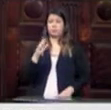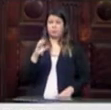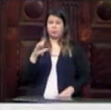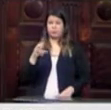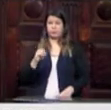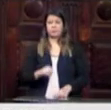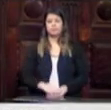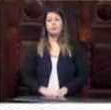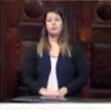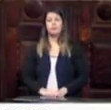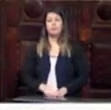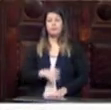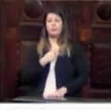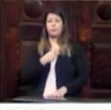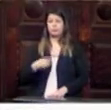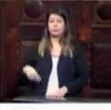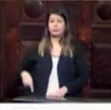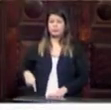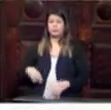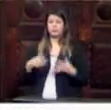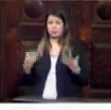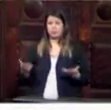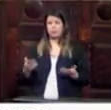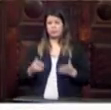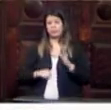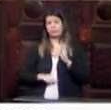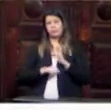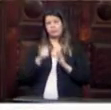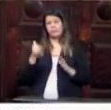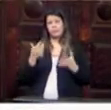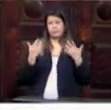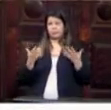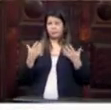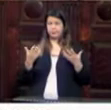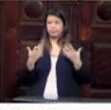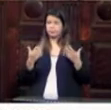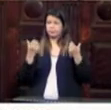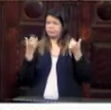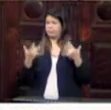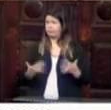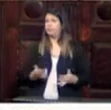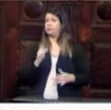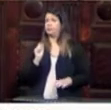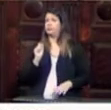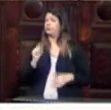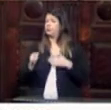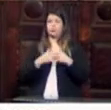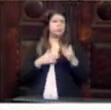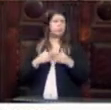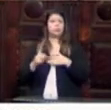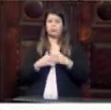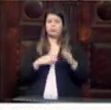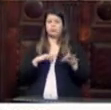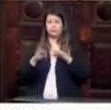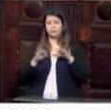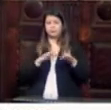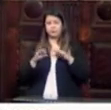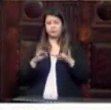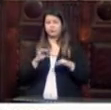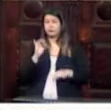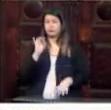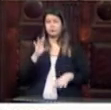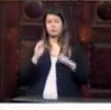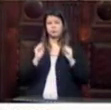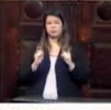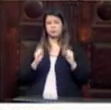Senhor presidente, senhoras e senhores, primeiro quero dizer que qualquer projeto de lei, infelizmente, só pode ser